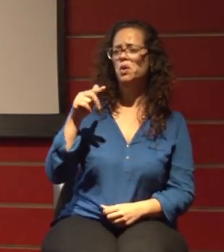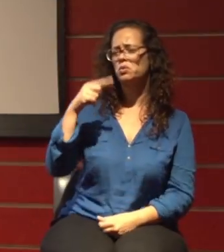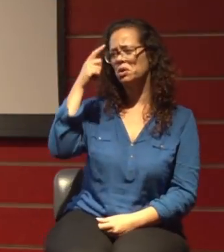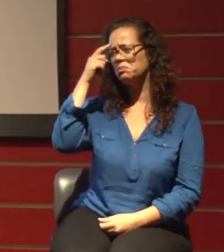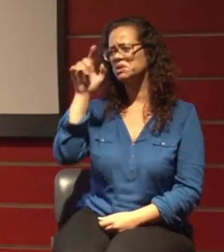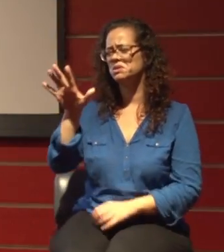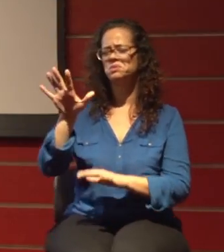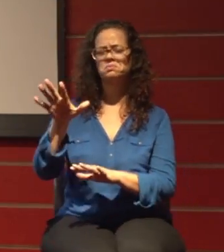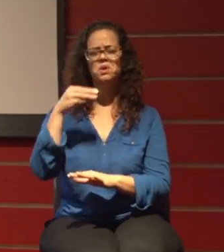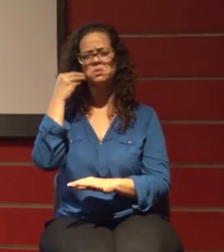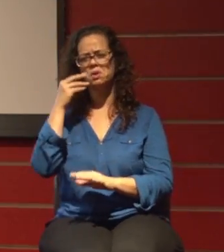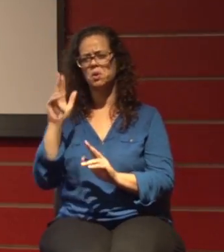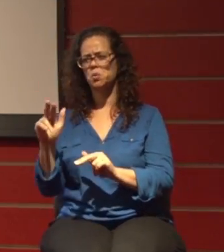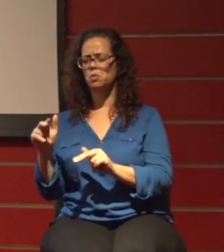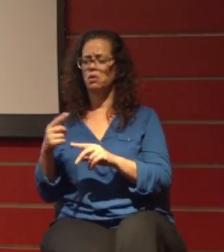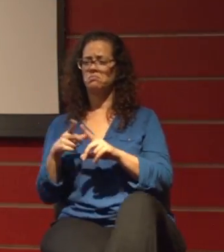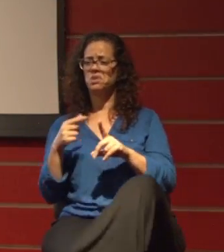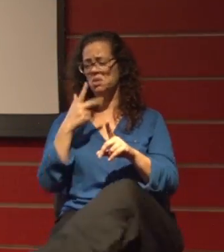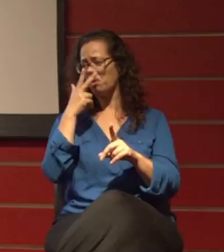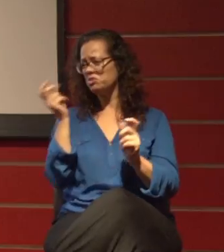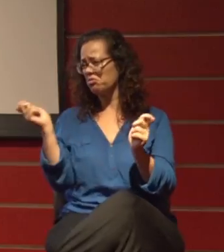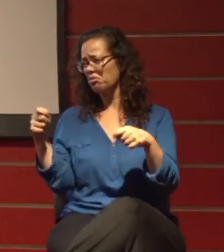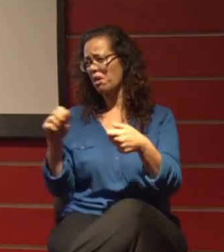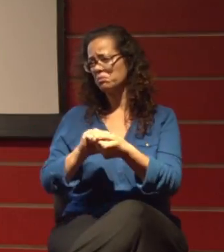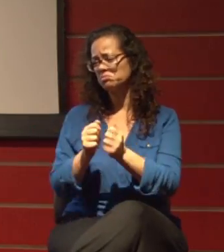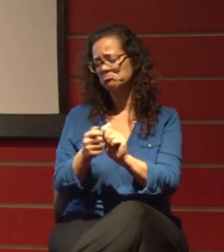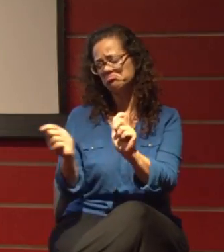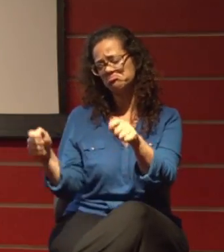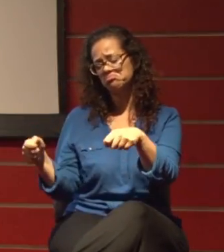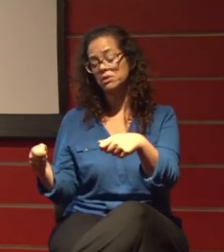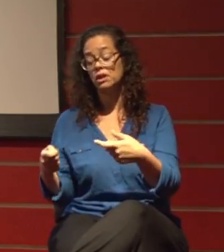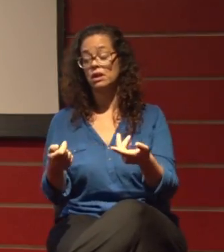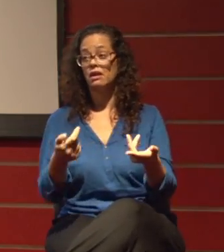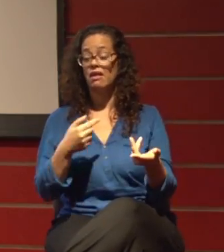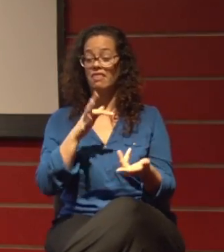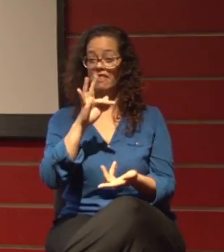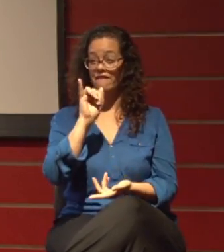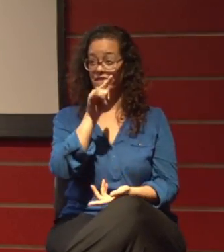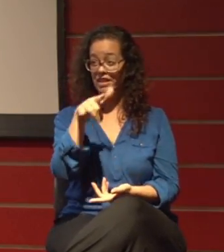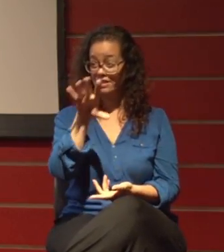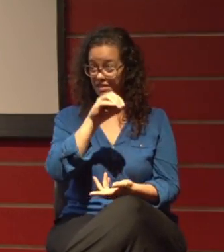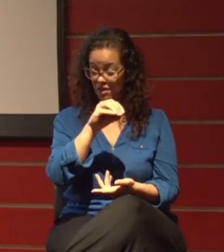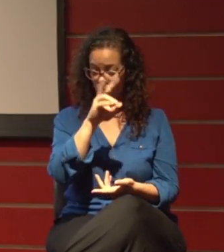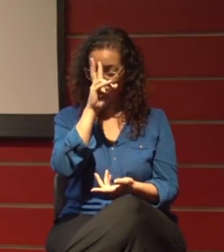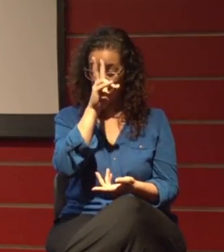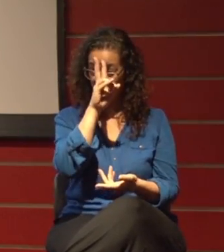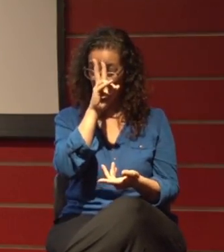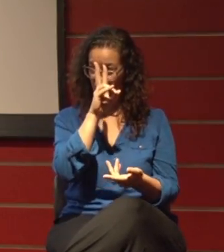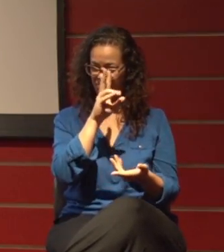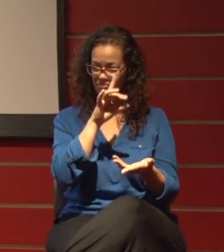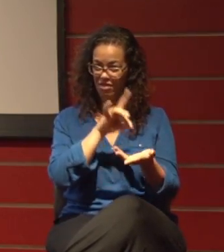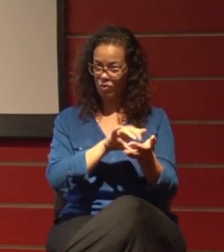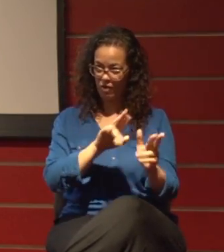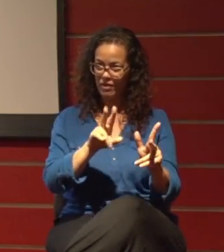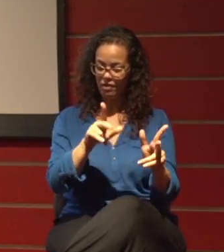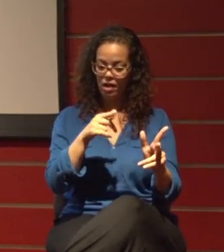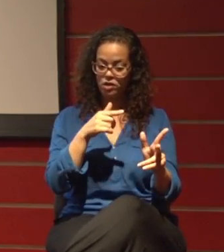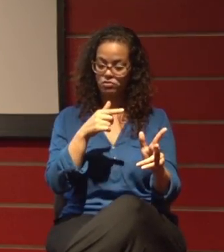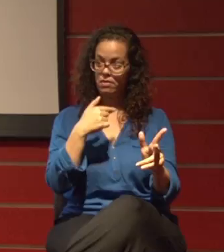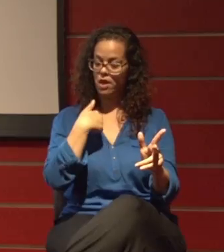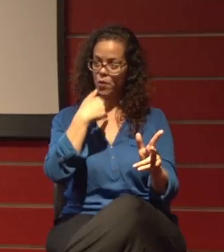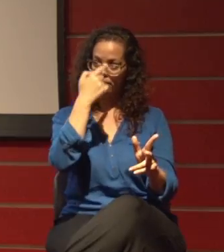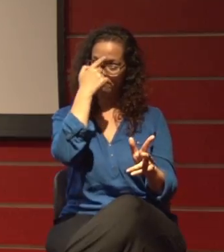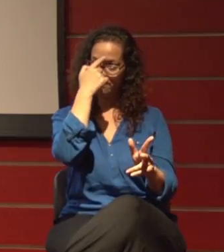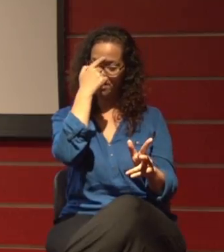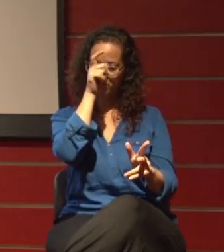seja o o na ficção uma coisa que eu faço é tratar o meu personagem como real né É